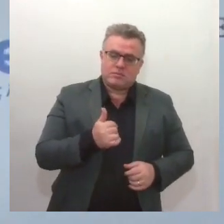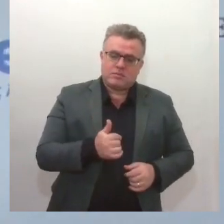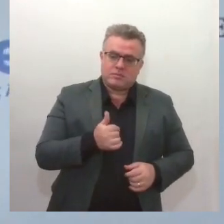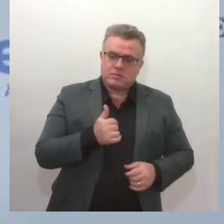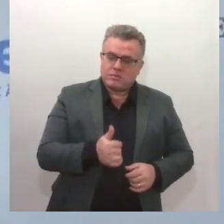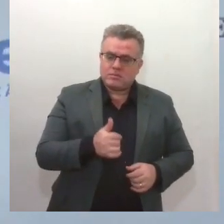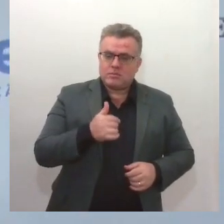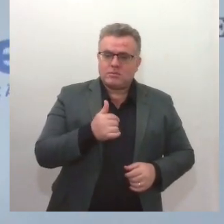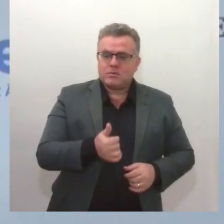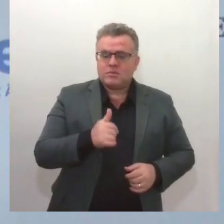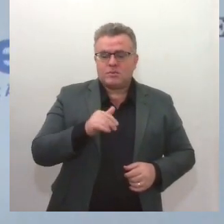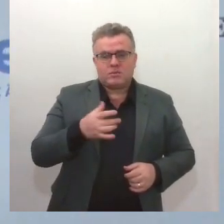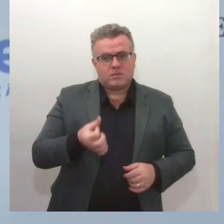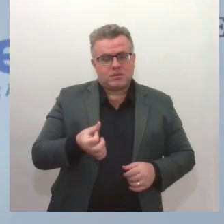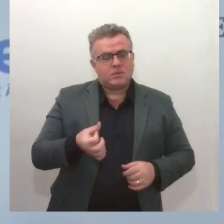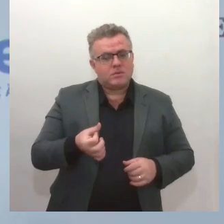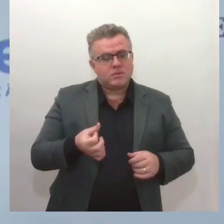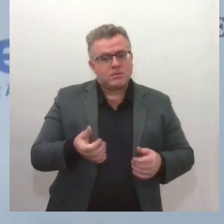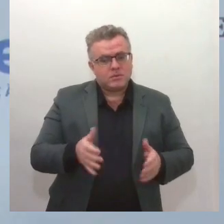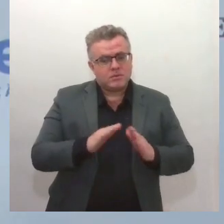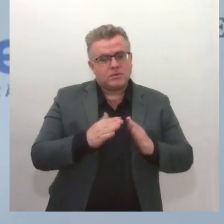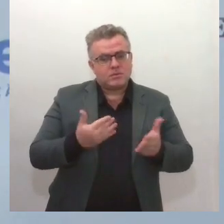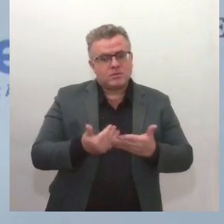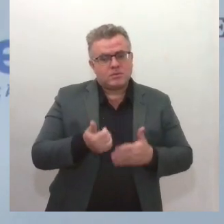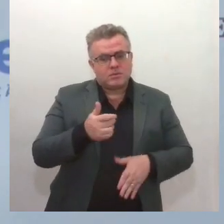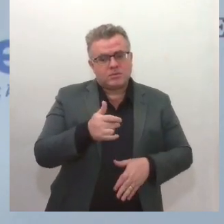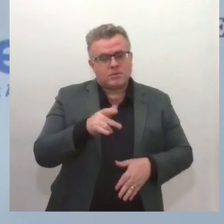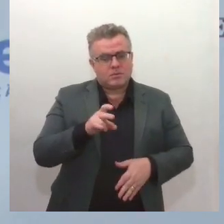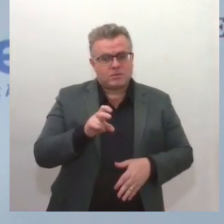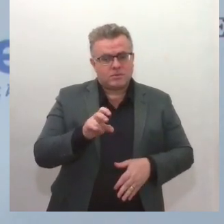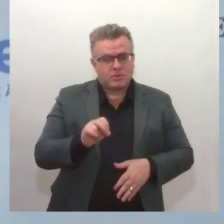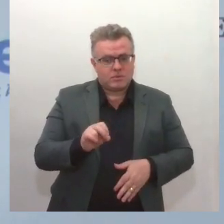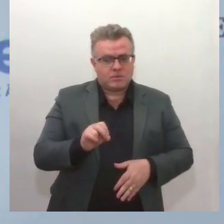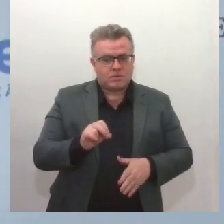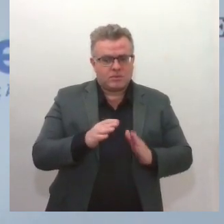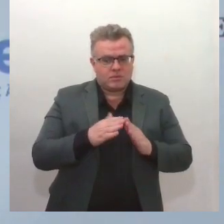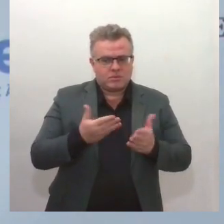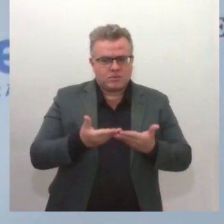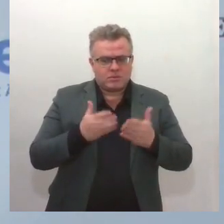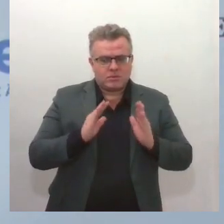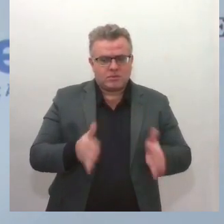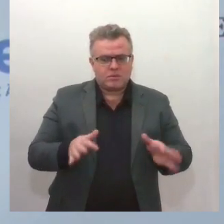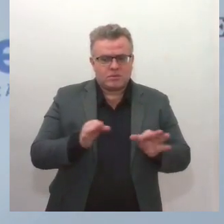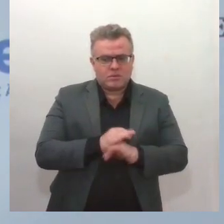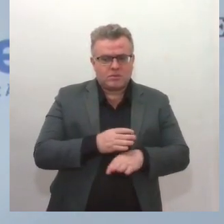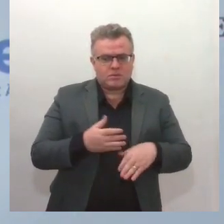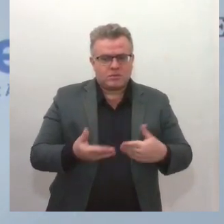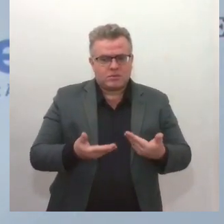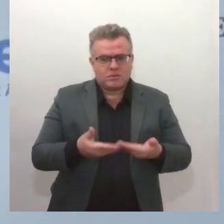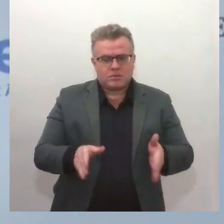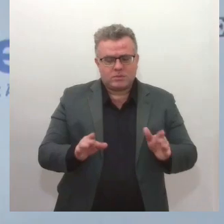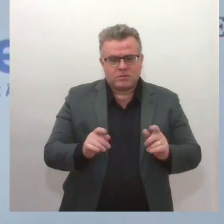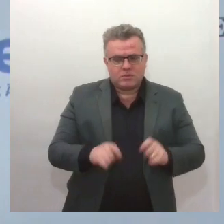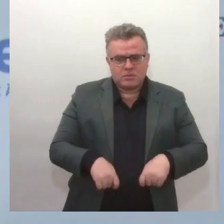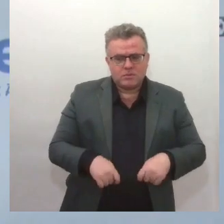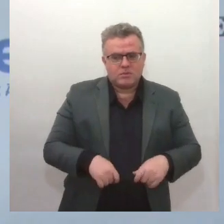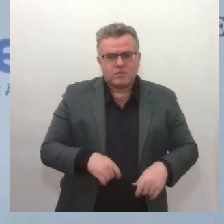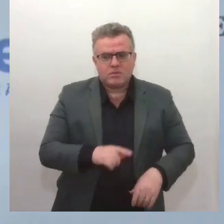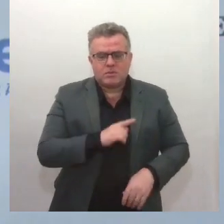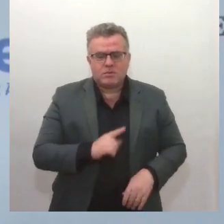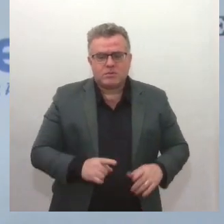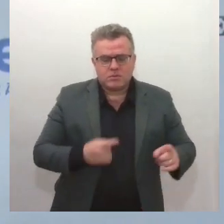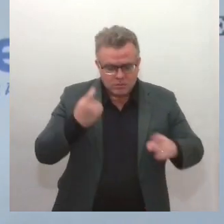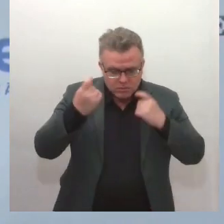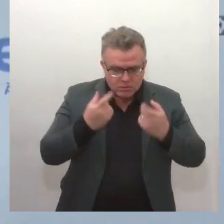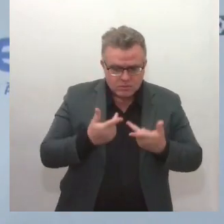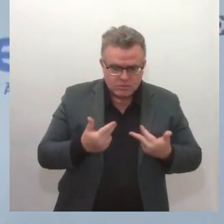de 150 escolas já climatizadas no nosso estado. Então, é uma preocupação que o governo tem, né, com a educação aqui no nosso estado. Então,